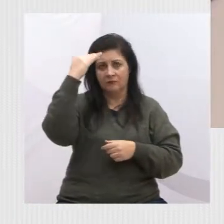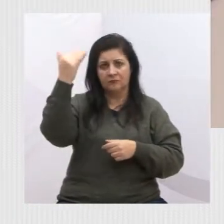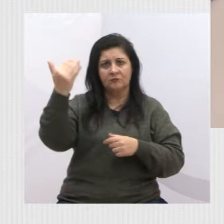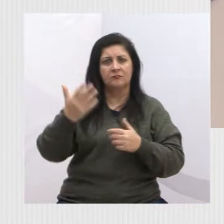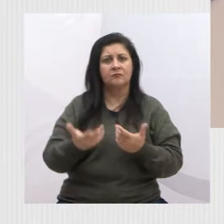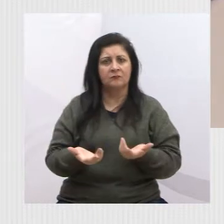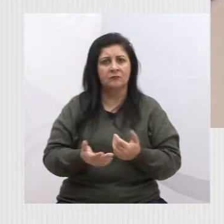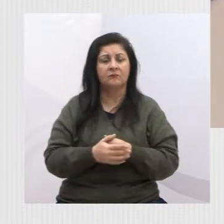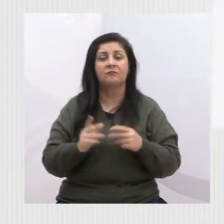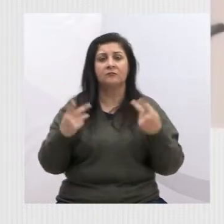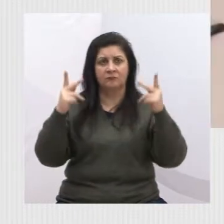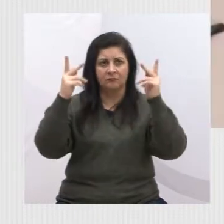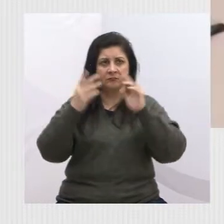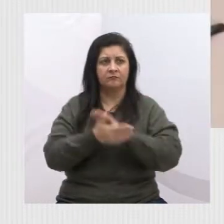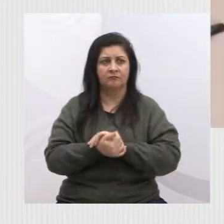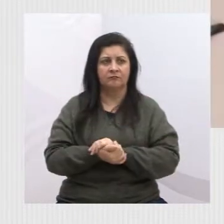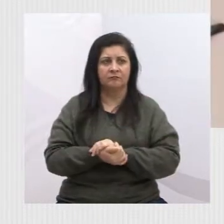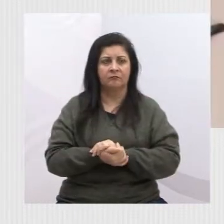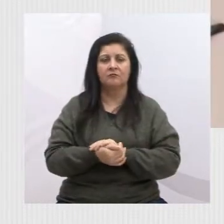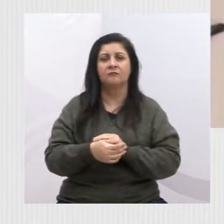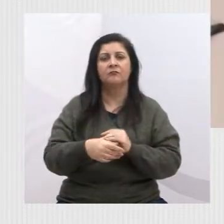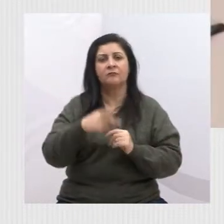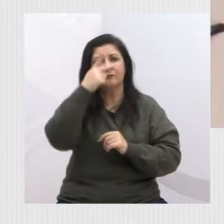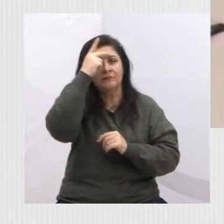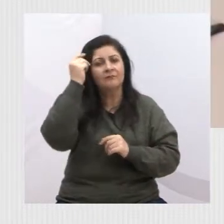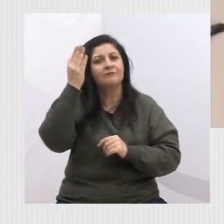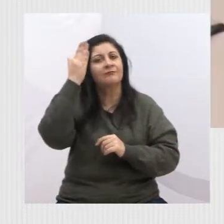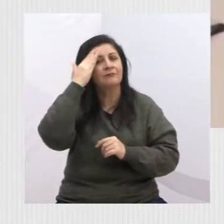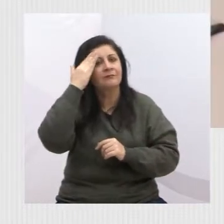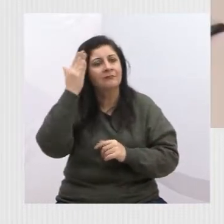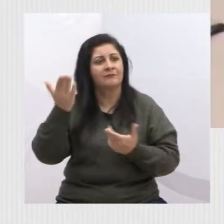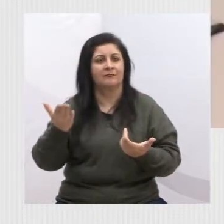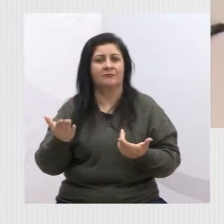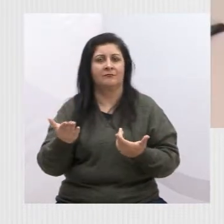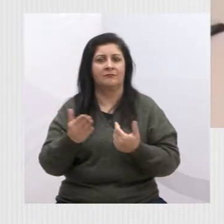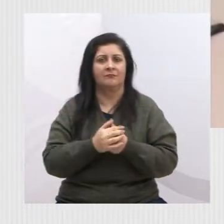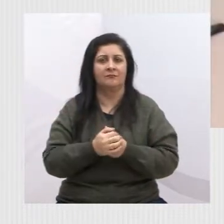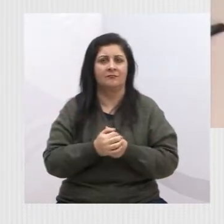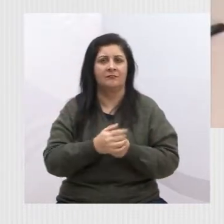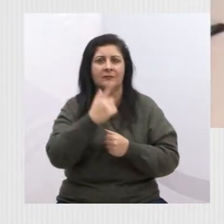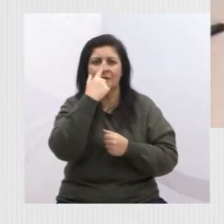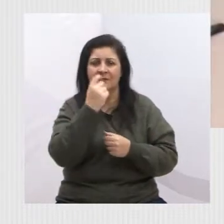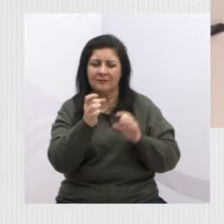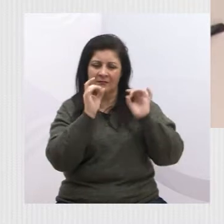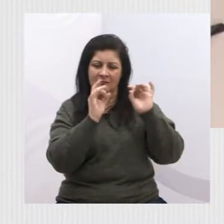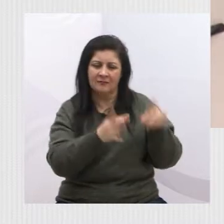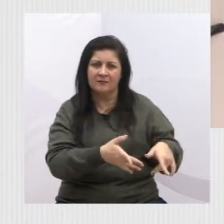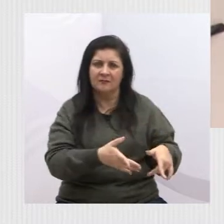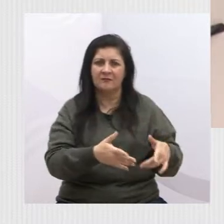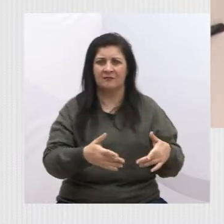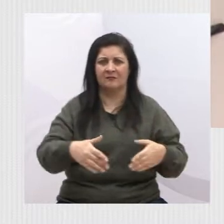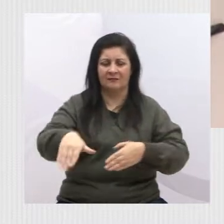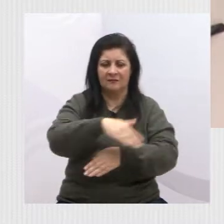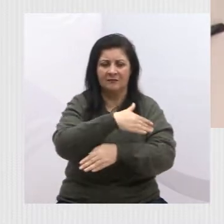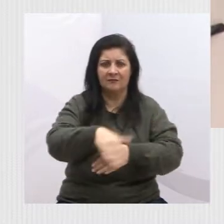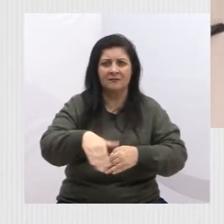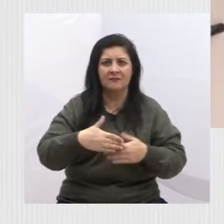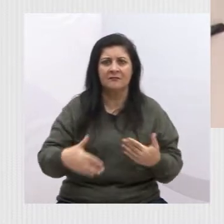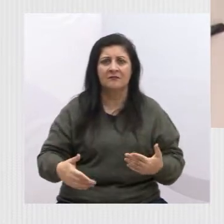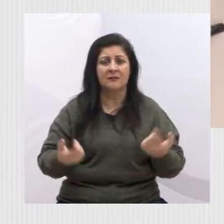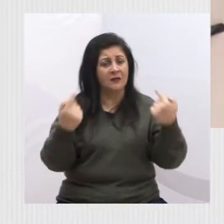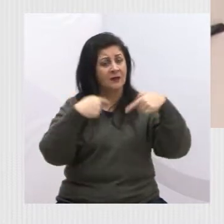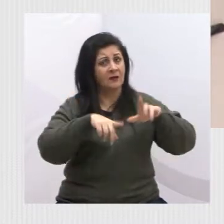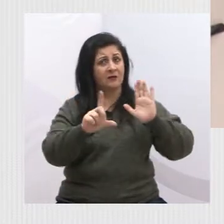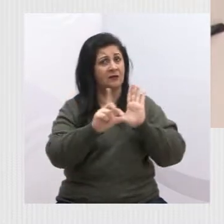que propõe esse projeto de lei. As pessoas sabem que descartar entulho no terreno dos outros, nas vias, é contra a